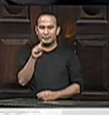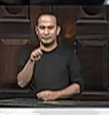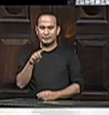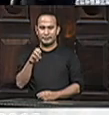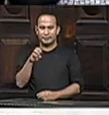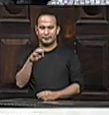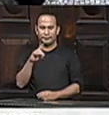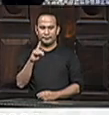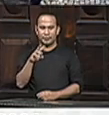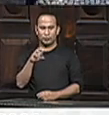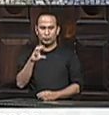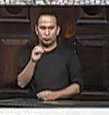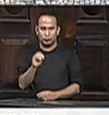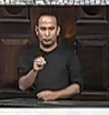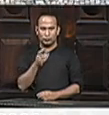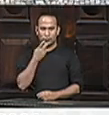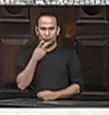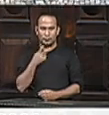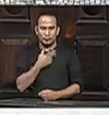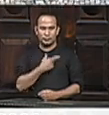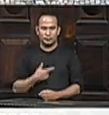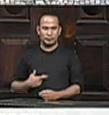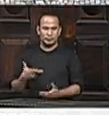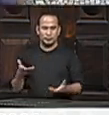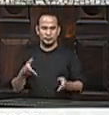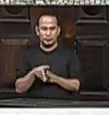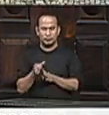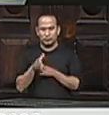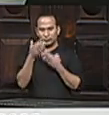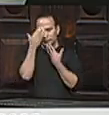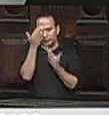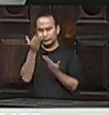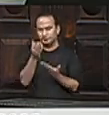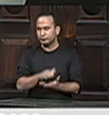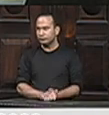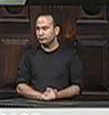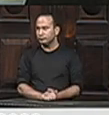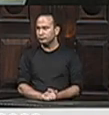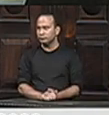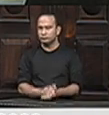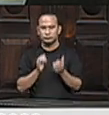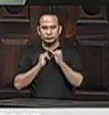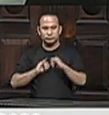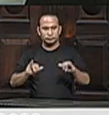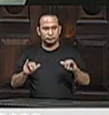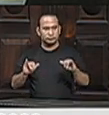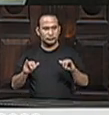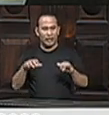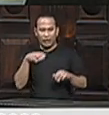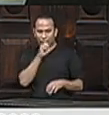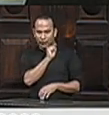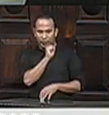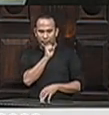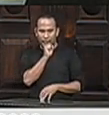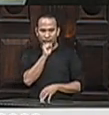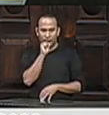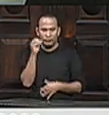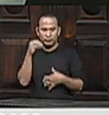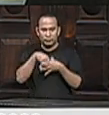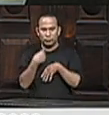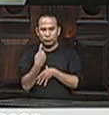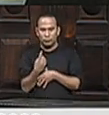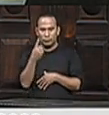Cláudia Azevedo. Portanto, parabéns à deputada Marta Rocha, parabéns ao Conselho Municipal de Alimentação Escolar de Niterói, que ora se instala, e a